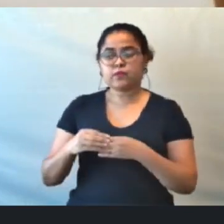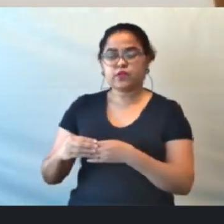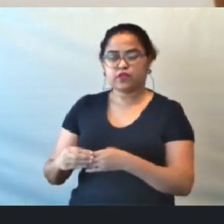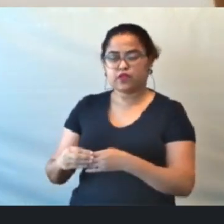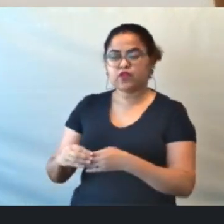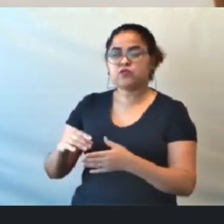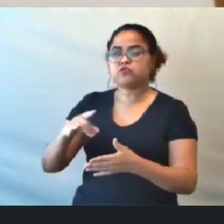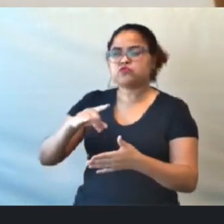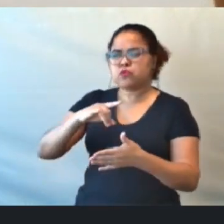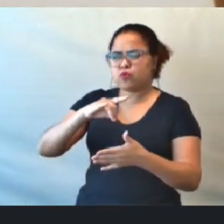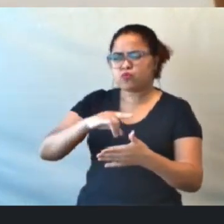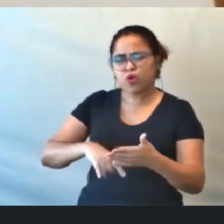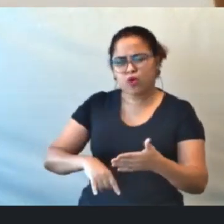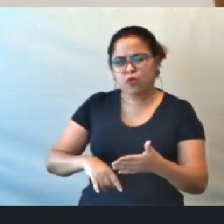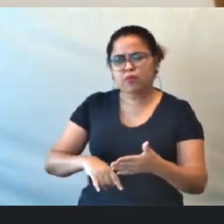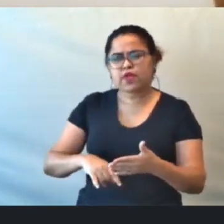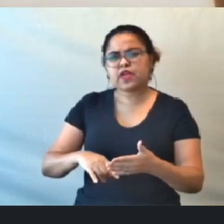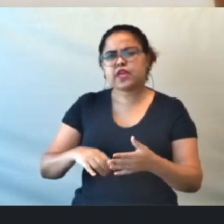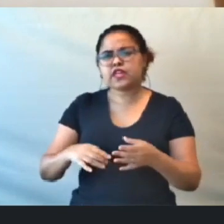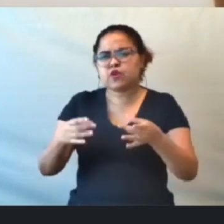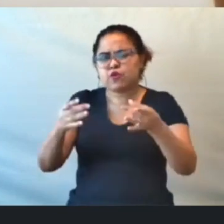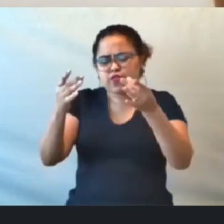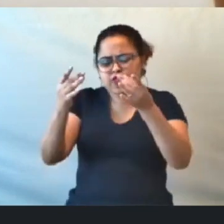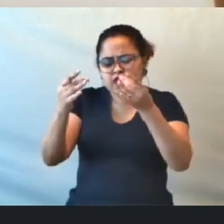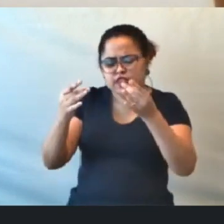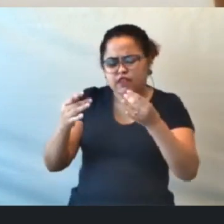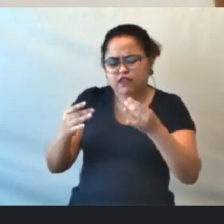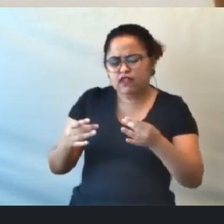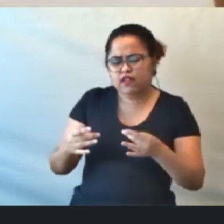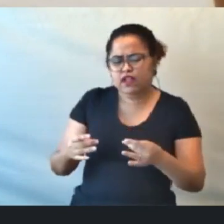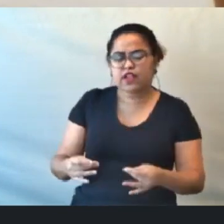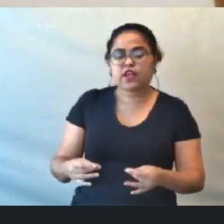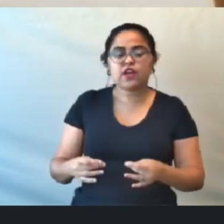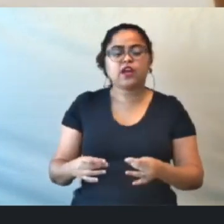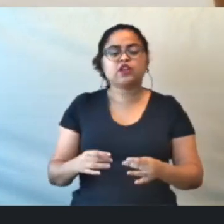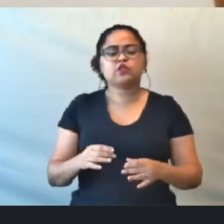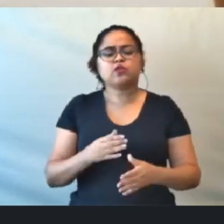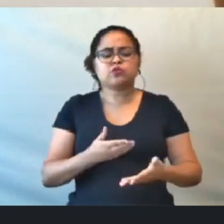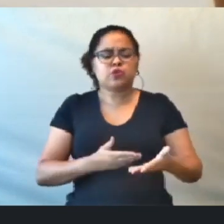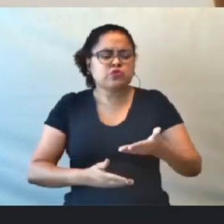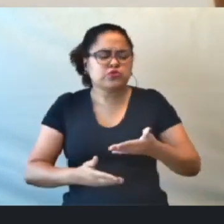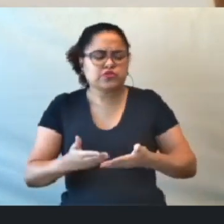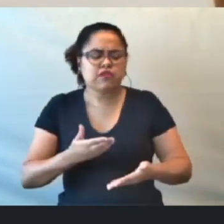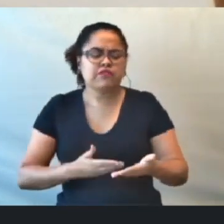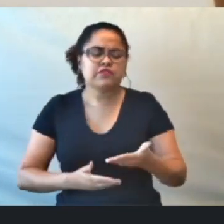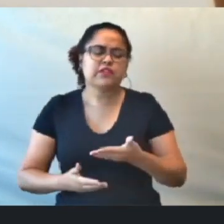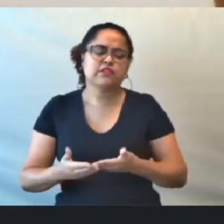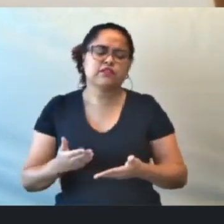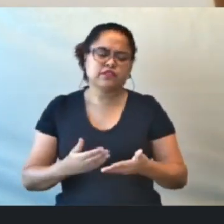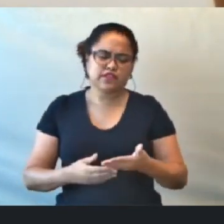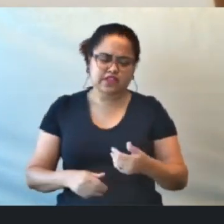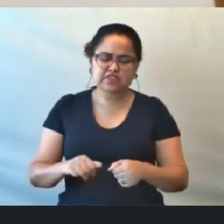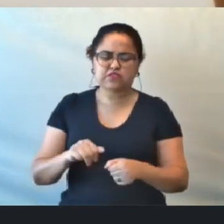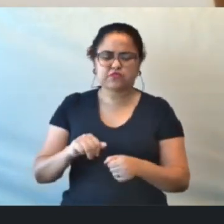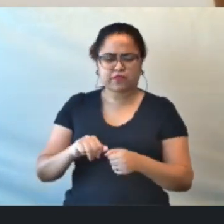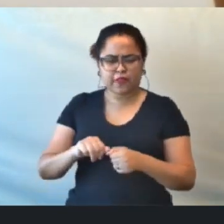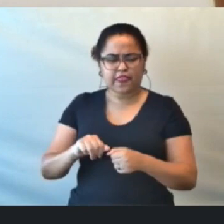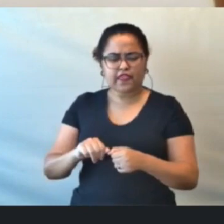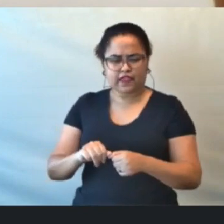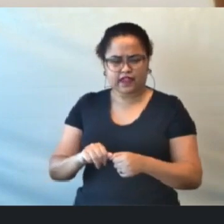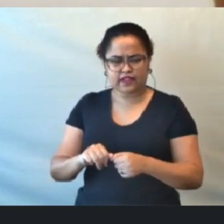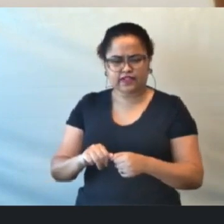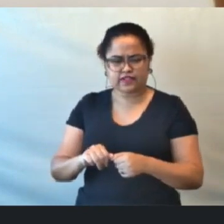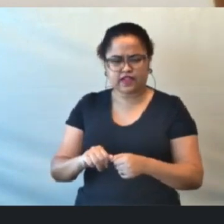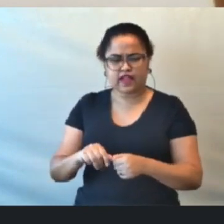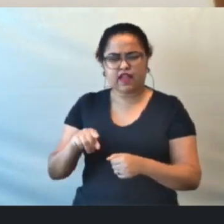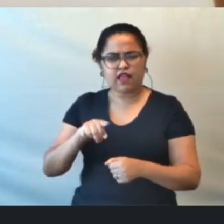detalhando todo o serviço que foi feito na direcionada à Lagoa da Pampulha, né,